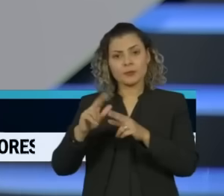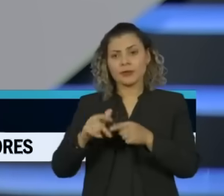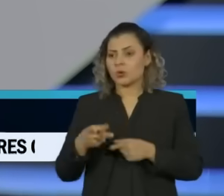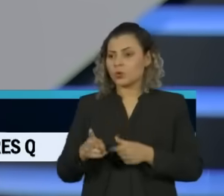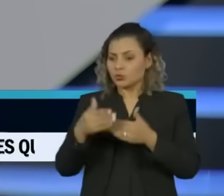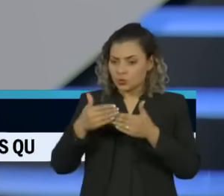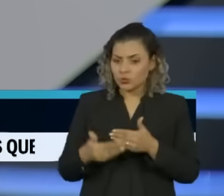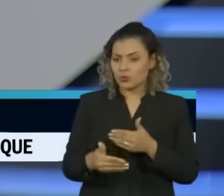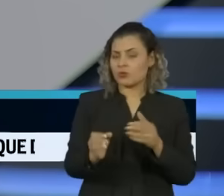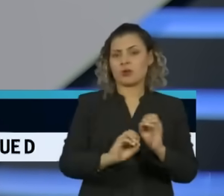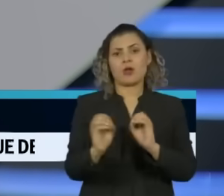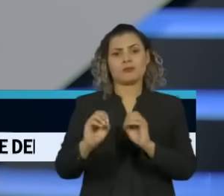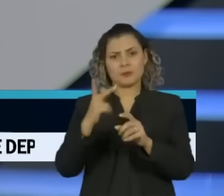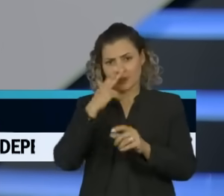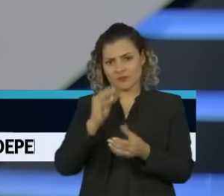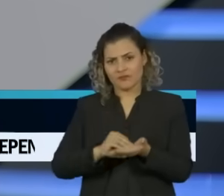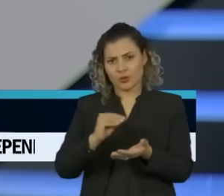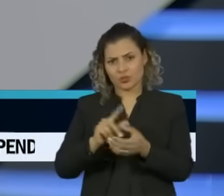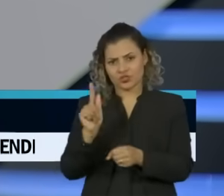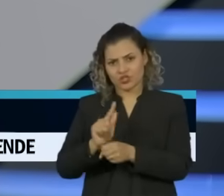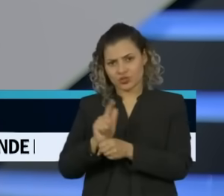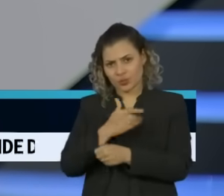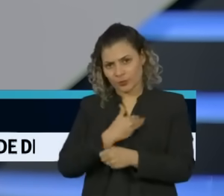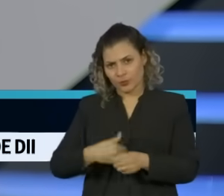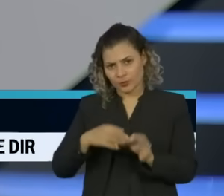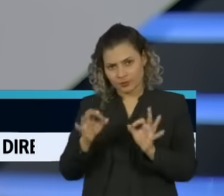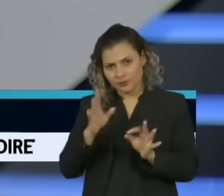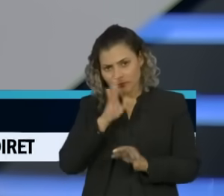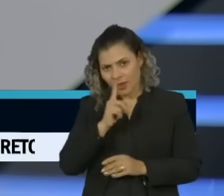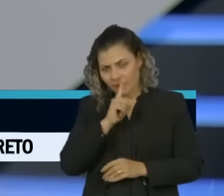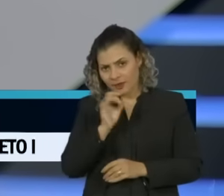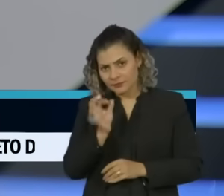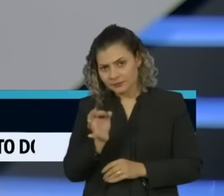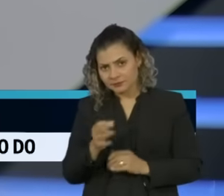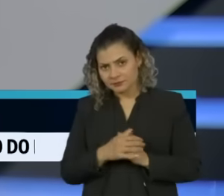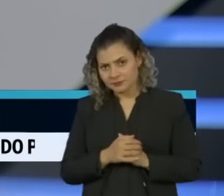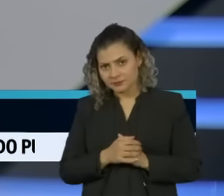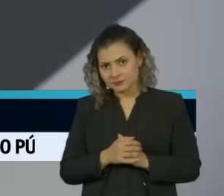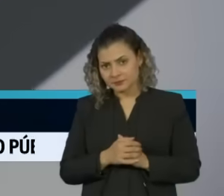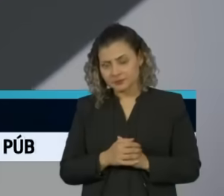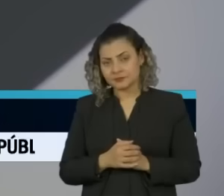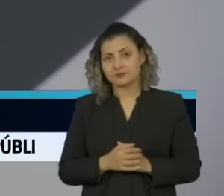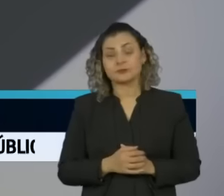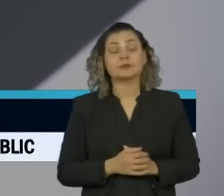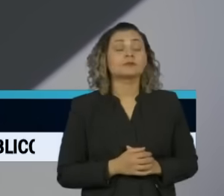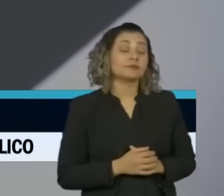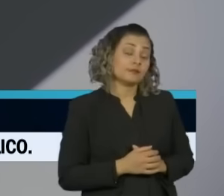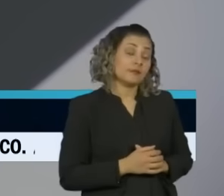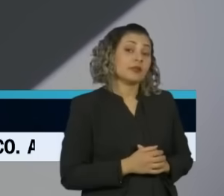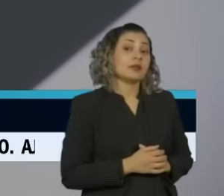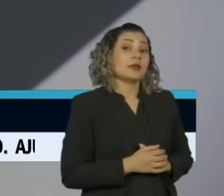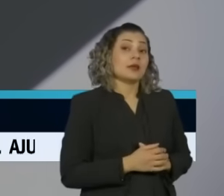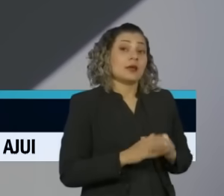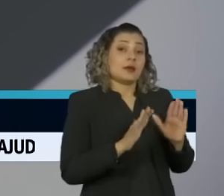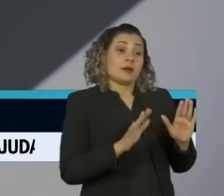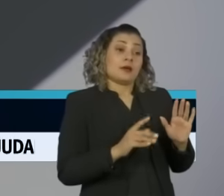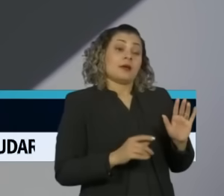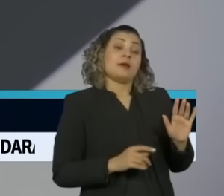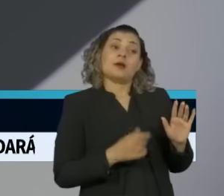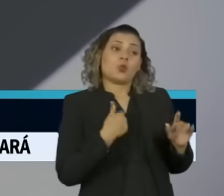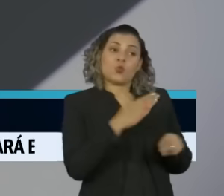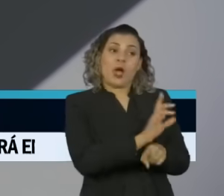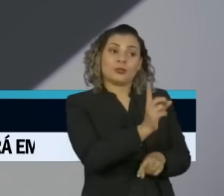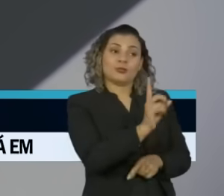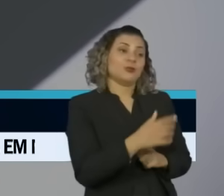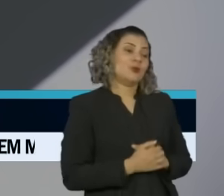Isso evidencia falta de gestão pública na execução desse orçamento? Eu não conheço exatamente, mas primeiro, não deve ter ajudado,